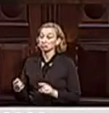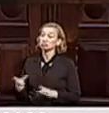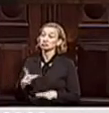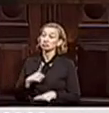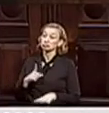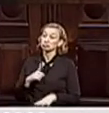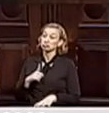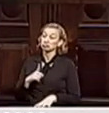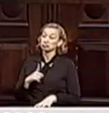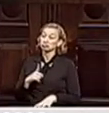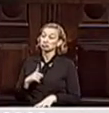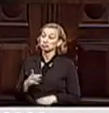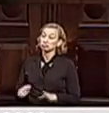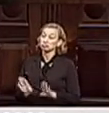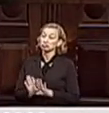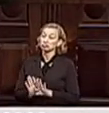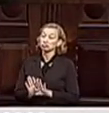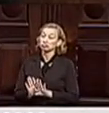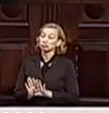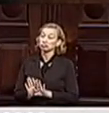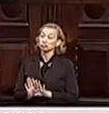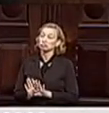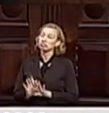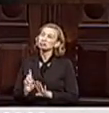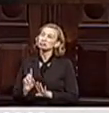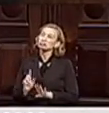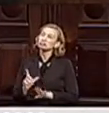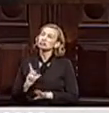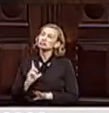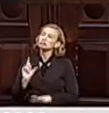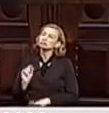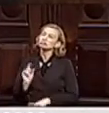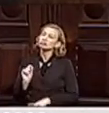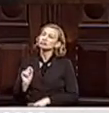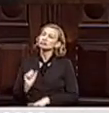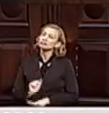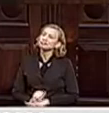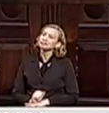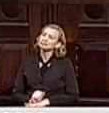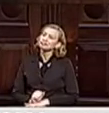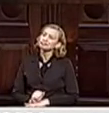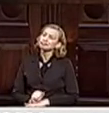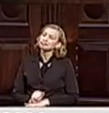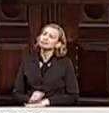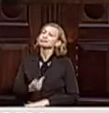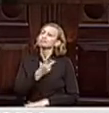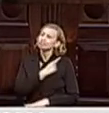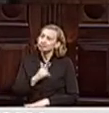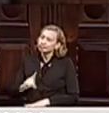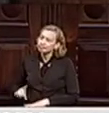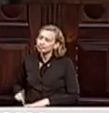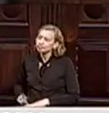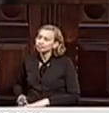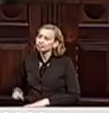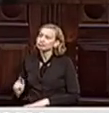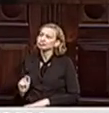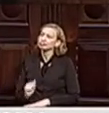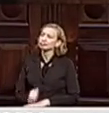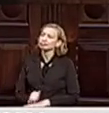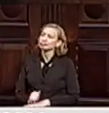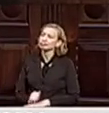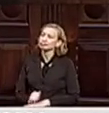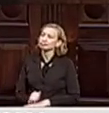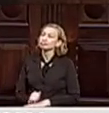Judiciário, caberia monocraticamente ao presidente do Supremo Tribunal